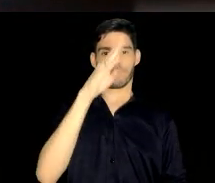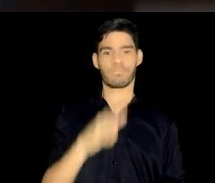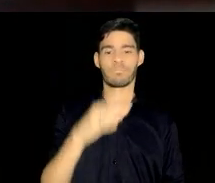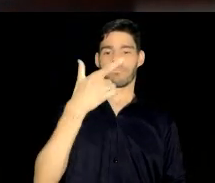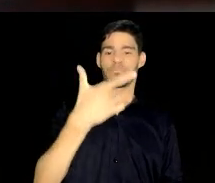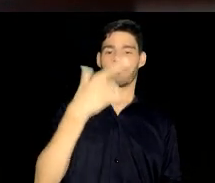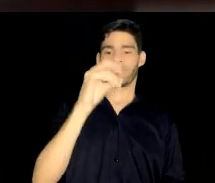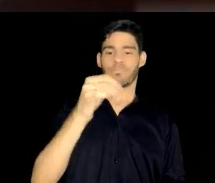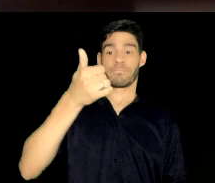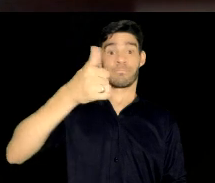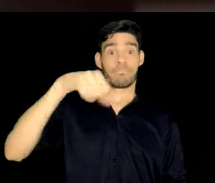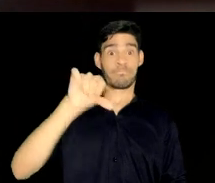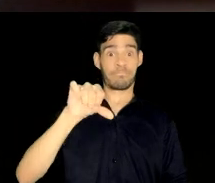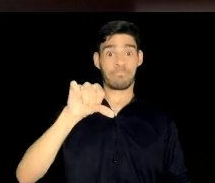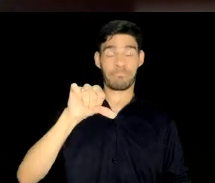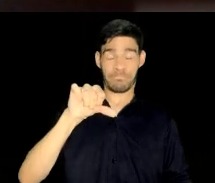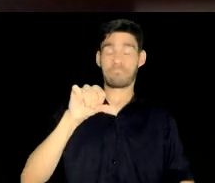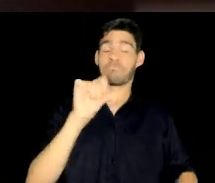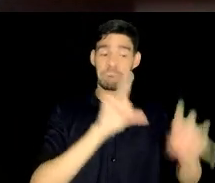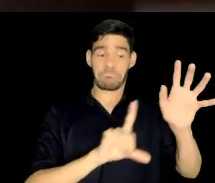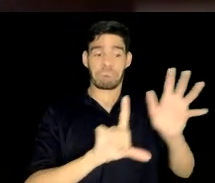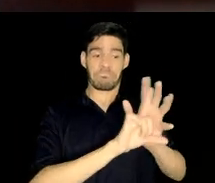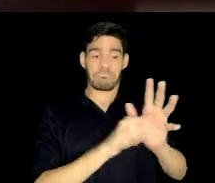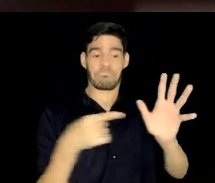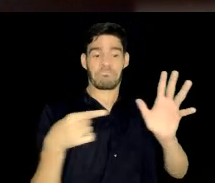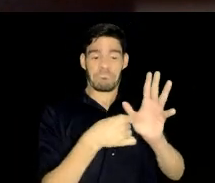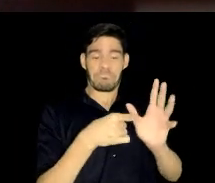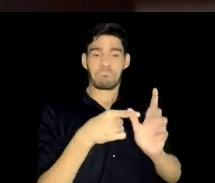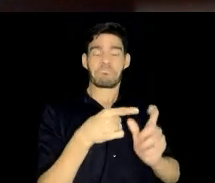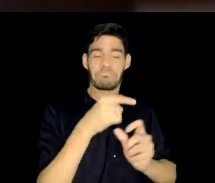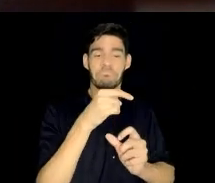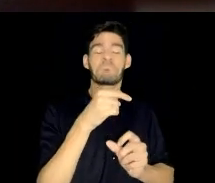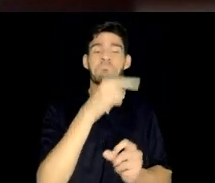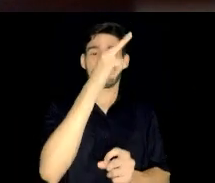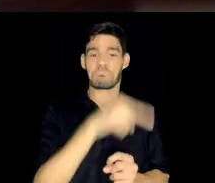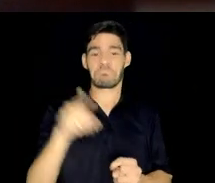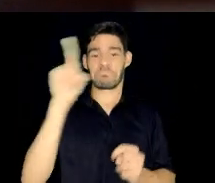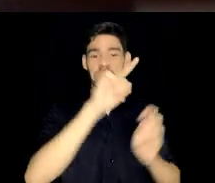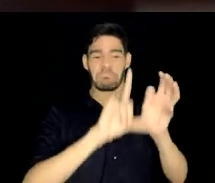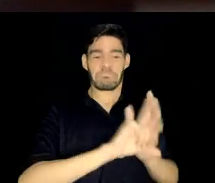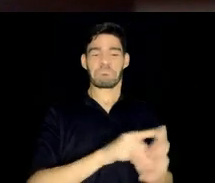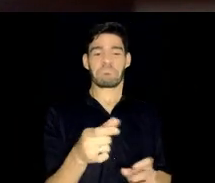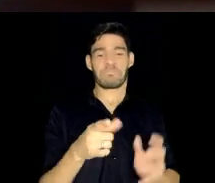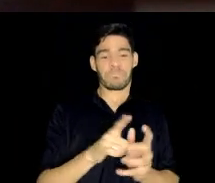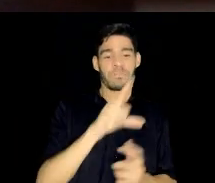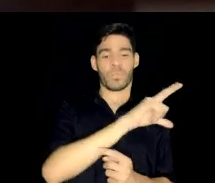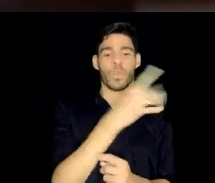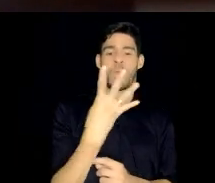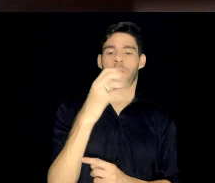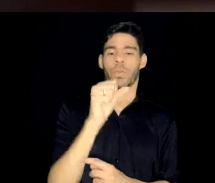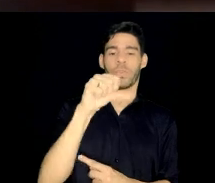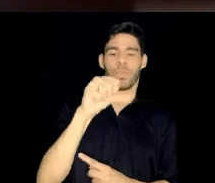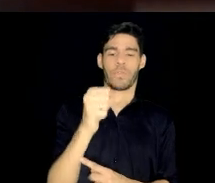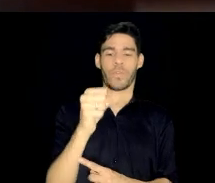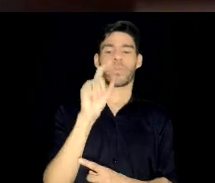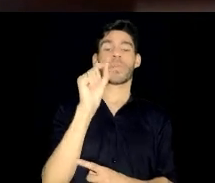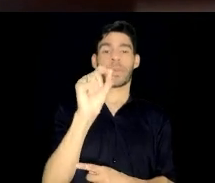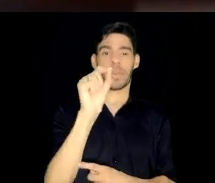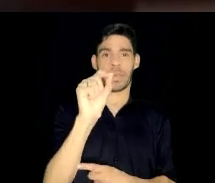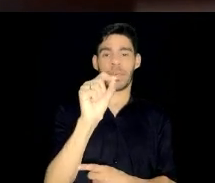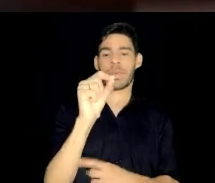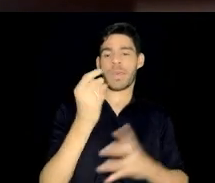13.869 de 2019. Esta lei veio revogar a antiga Lei 4.898,